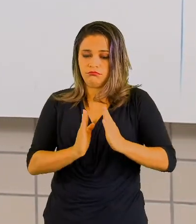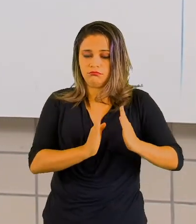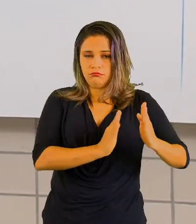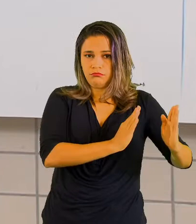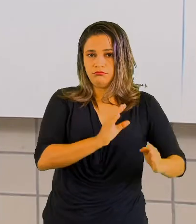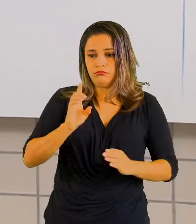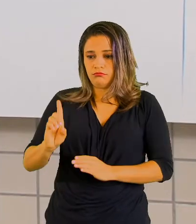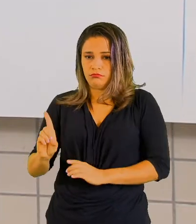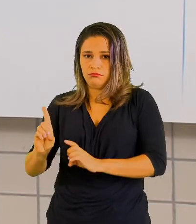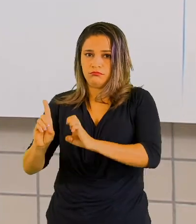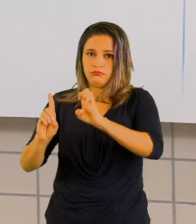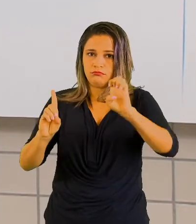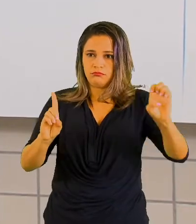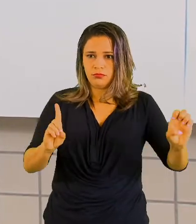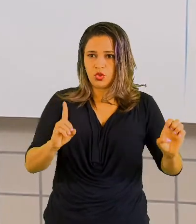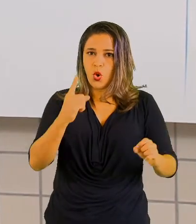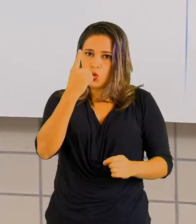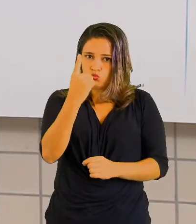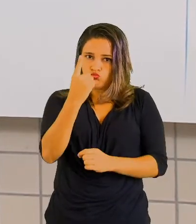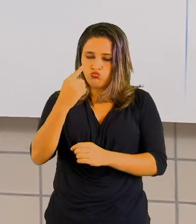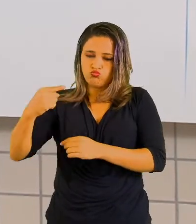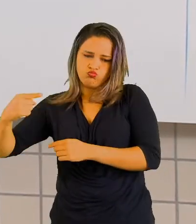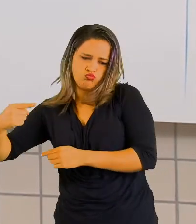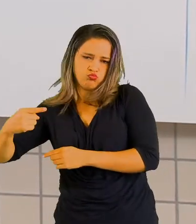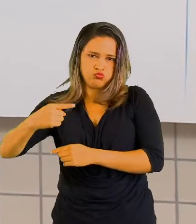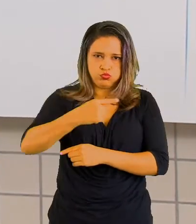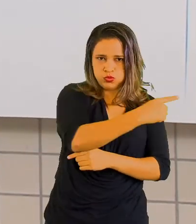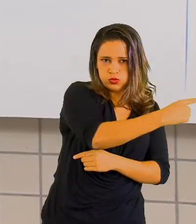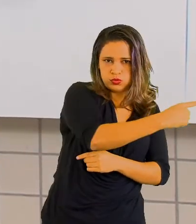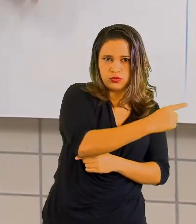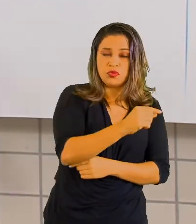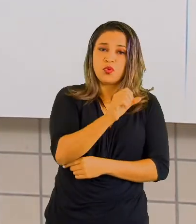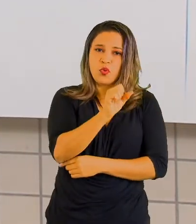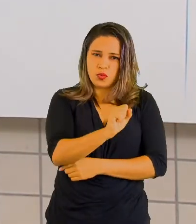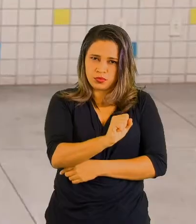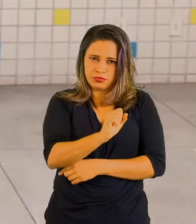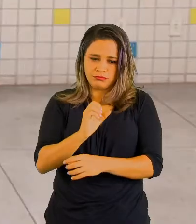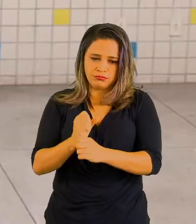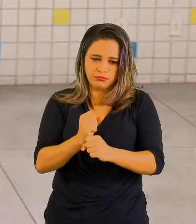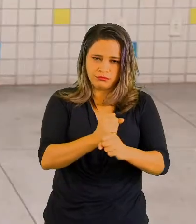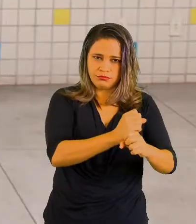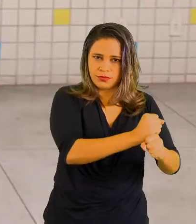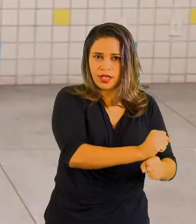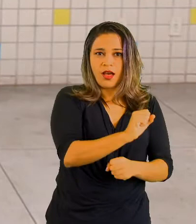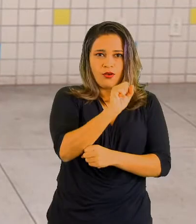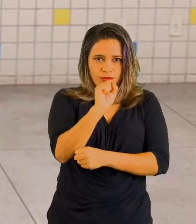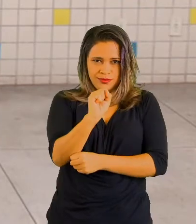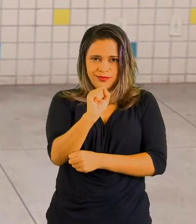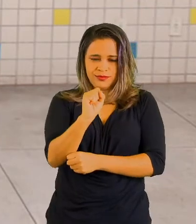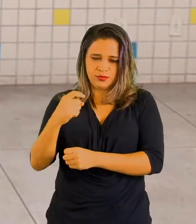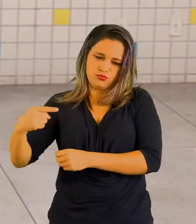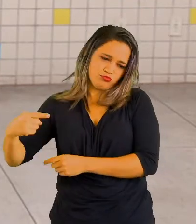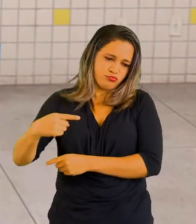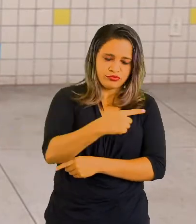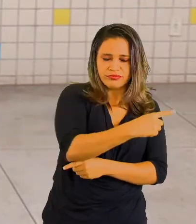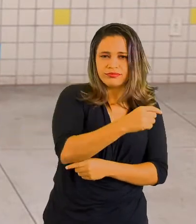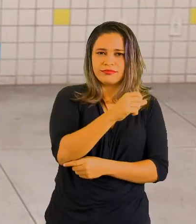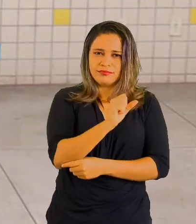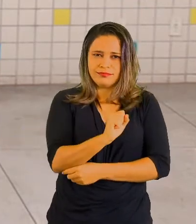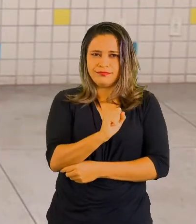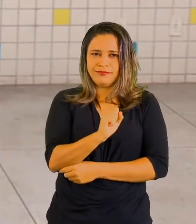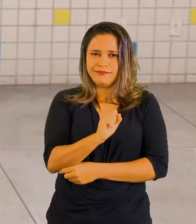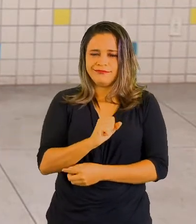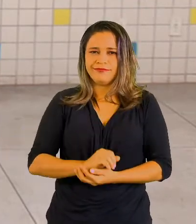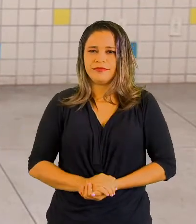único deslocamento de 8 unidades feito da direita para a esquerda. Bom, agora nós vamos para os 2 exemplos finais. Eu